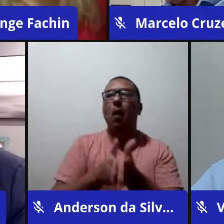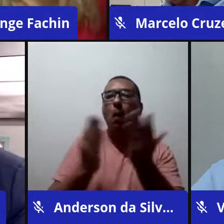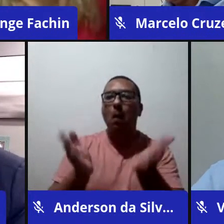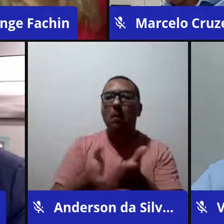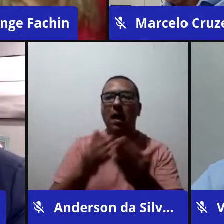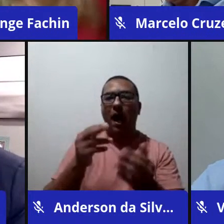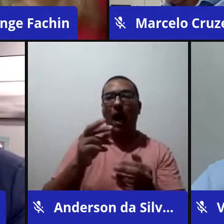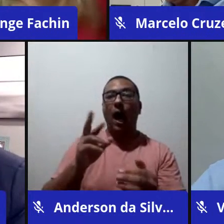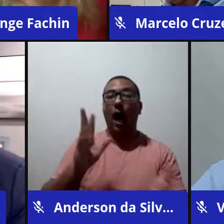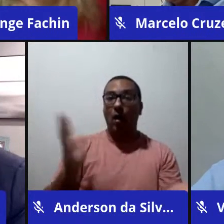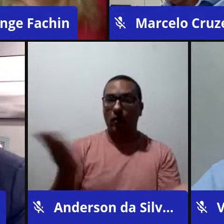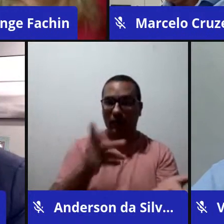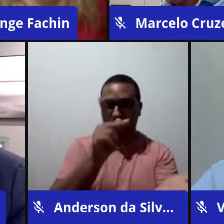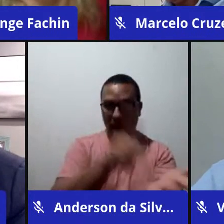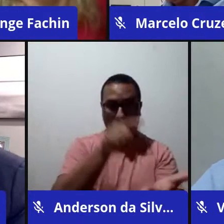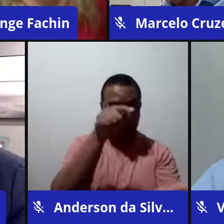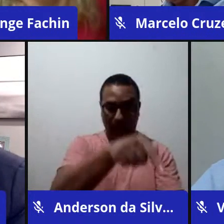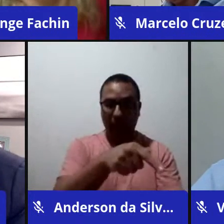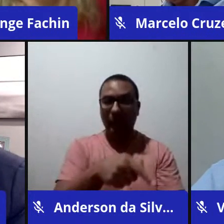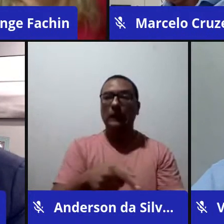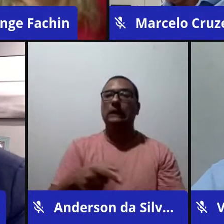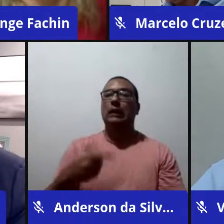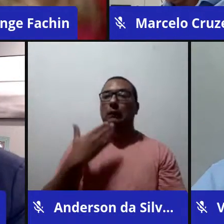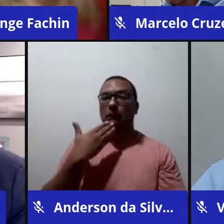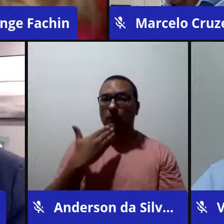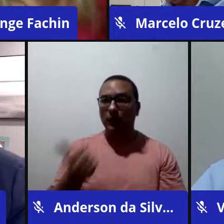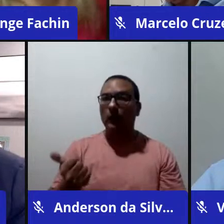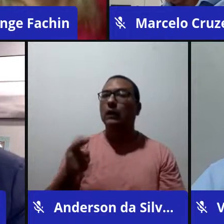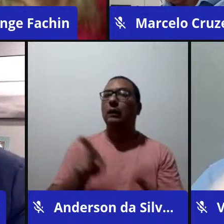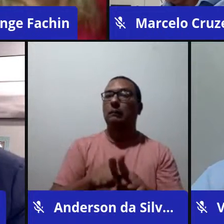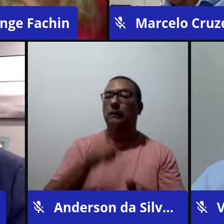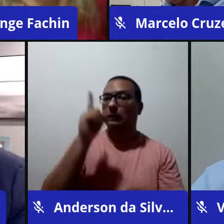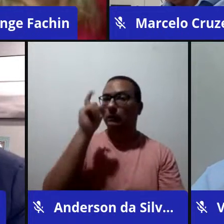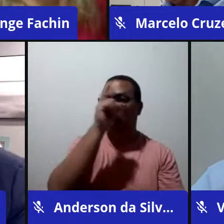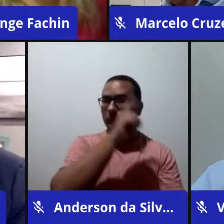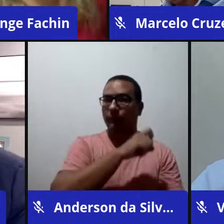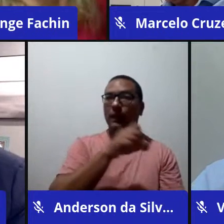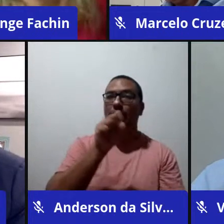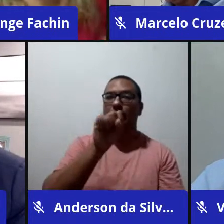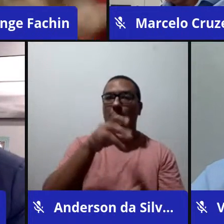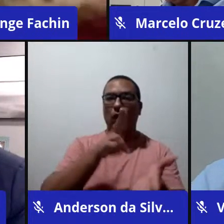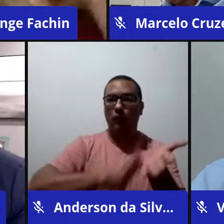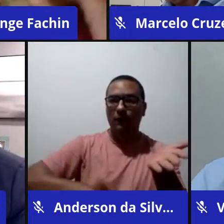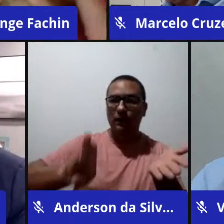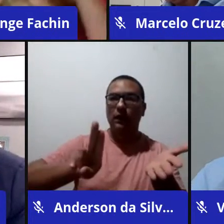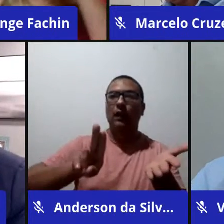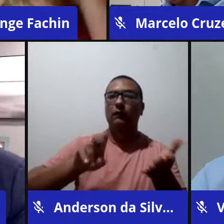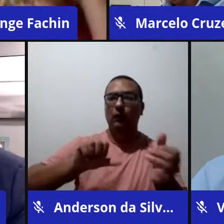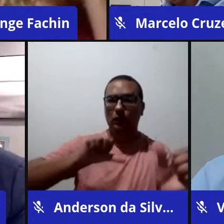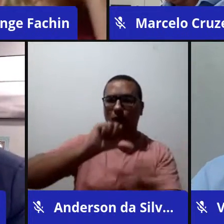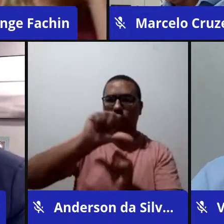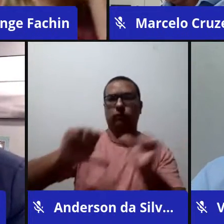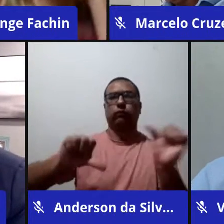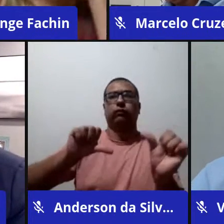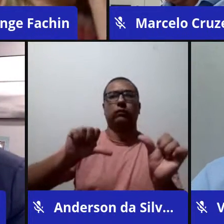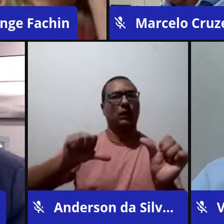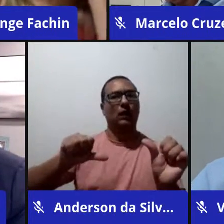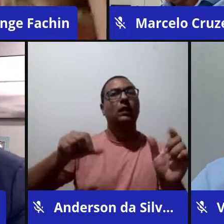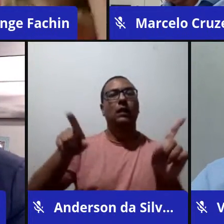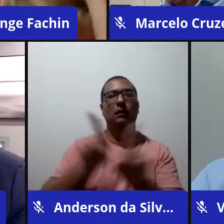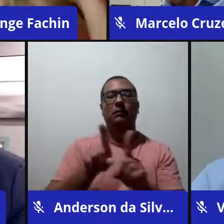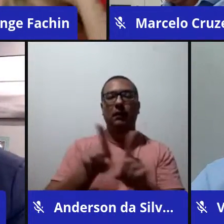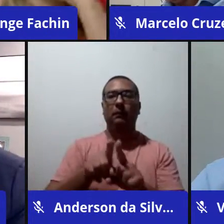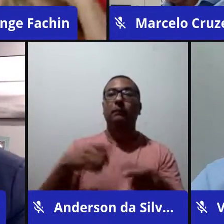A realidade é muito mais rica e muito mais complexa. Então, se a universidade quer crescer, ela tem que coproduzir